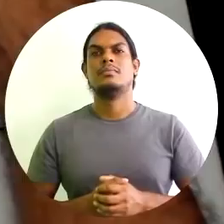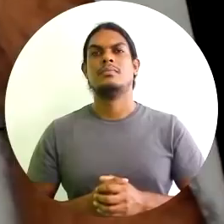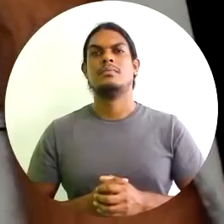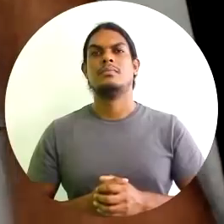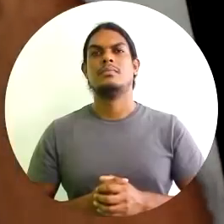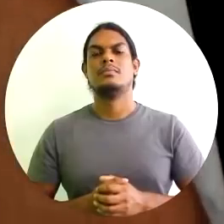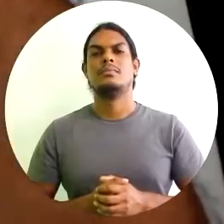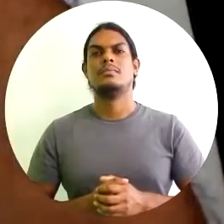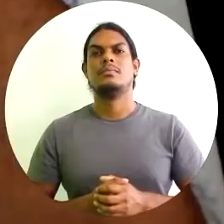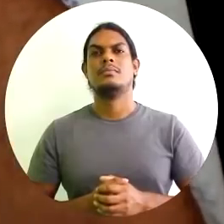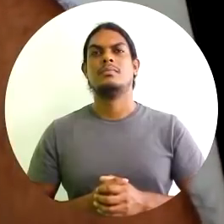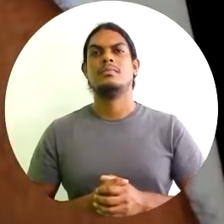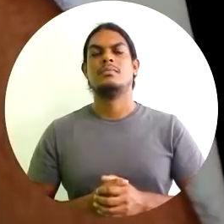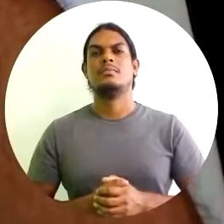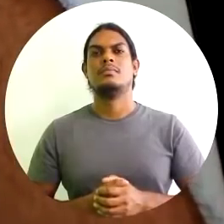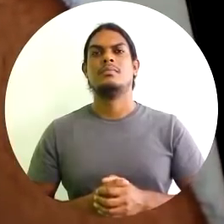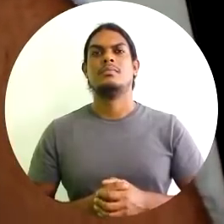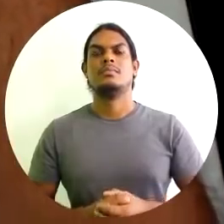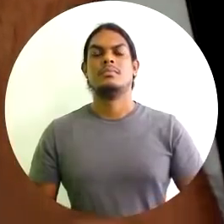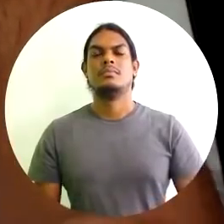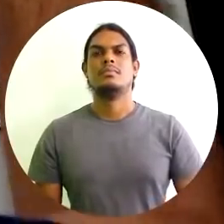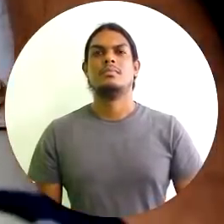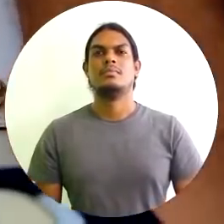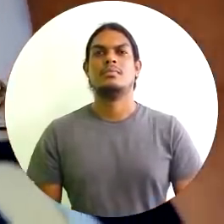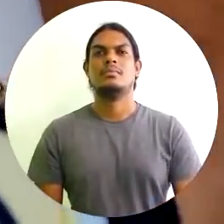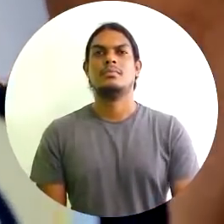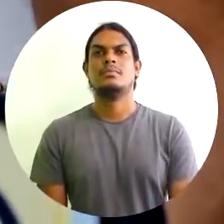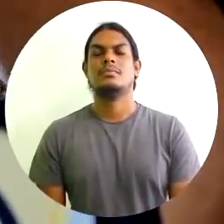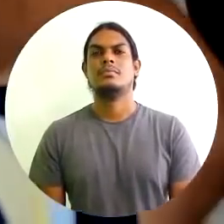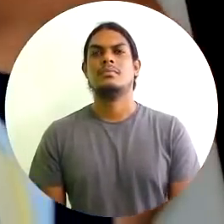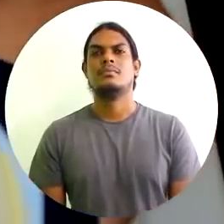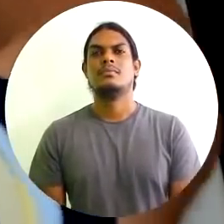E completa fechando a figura.